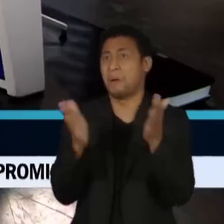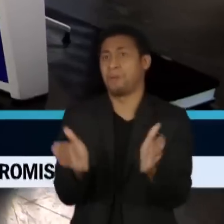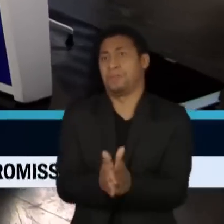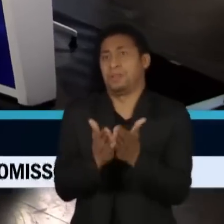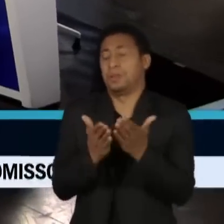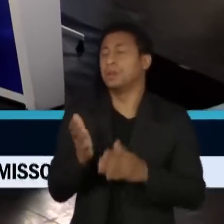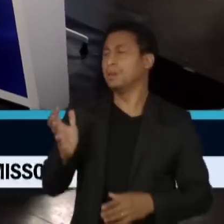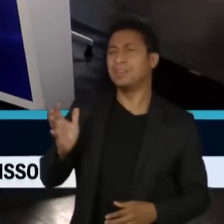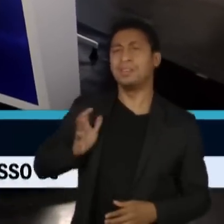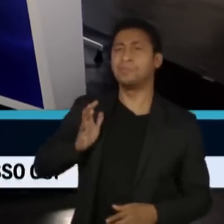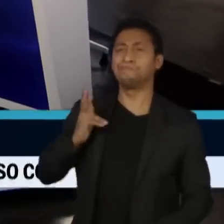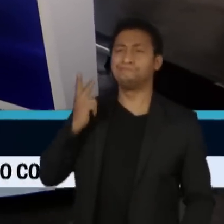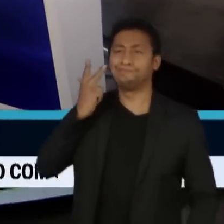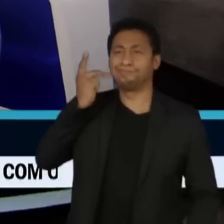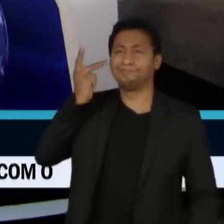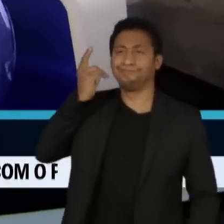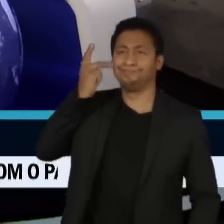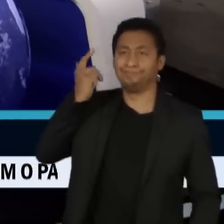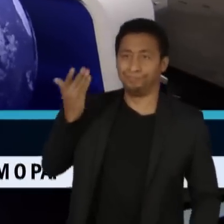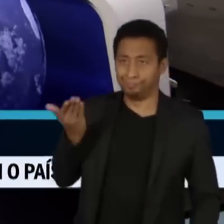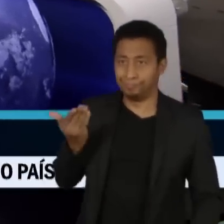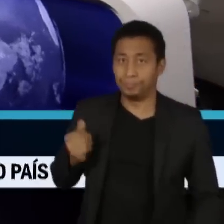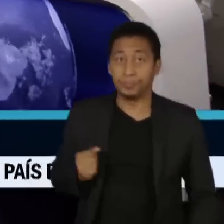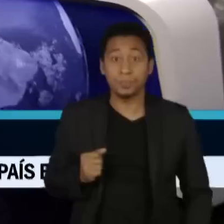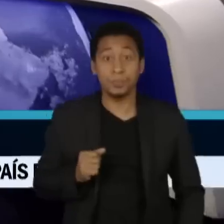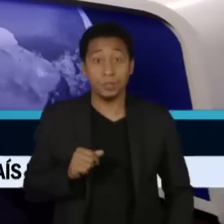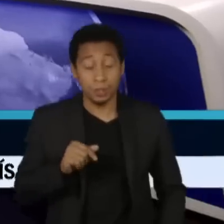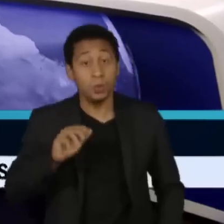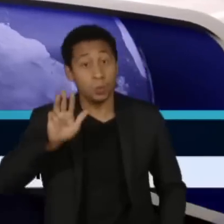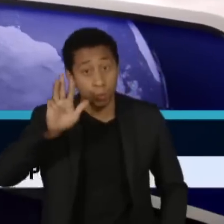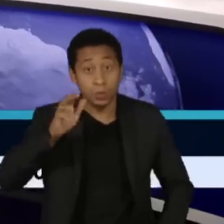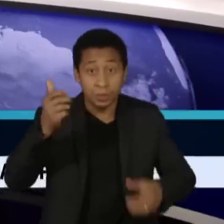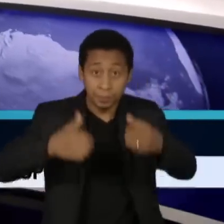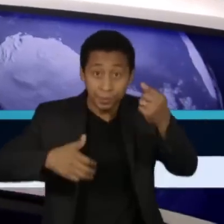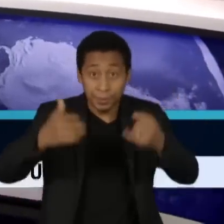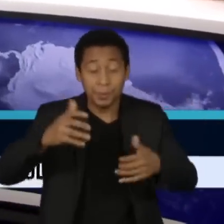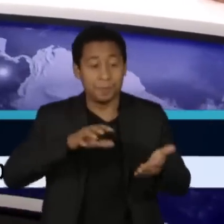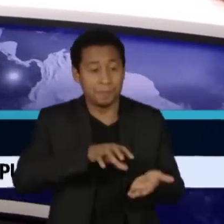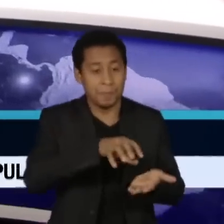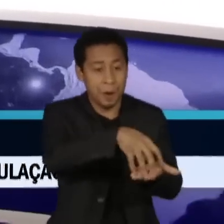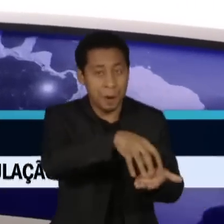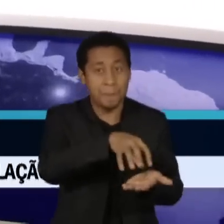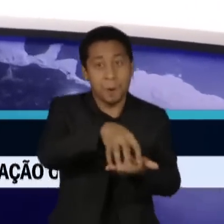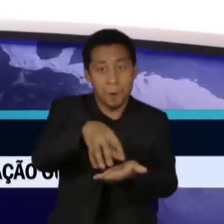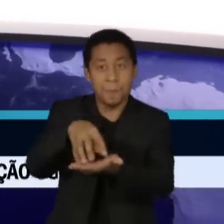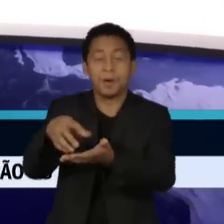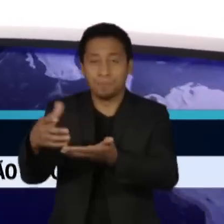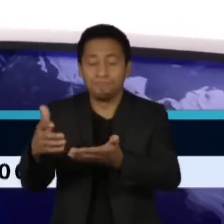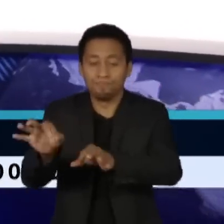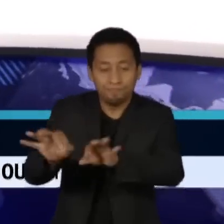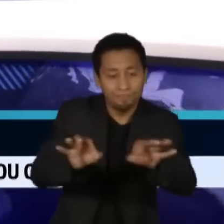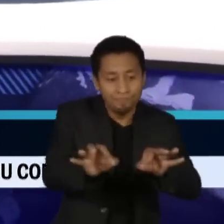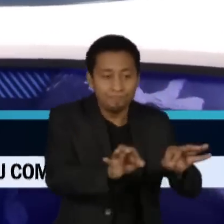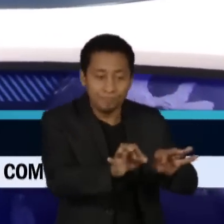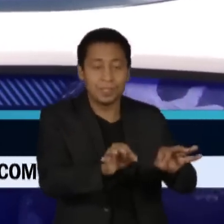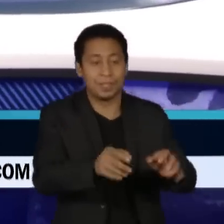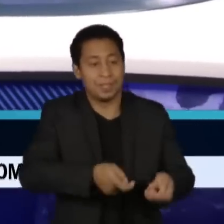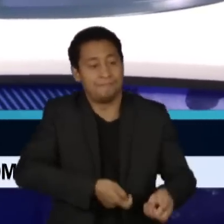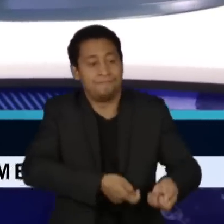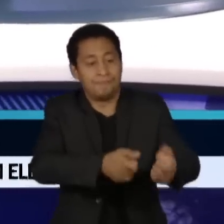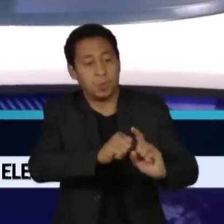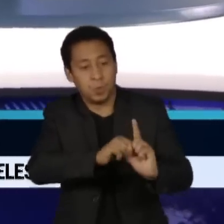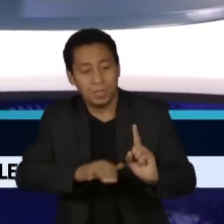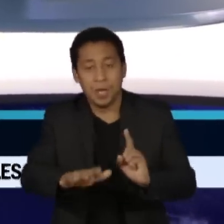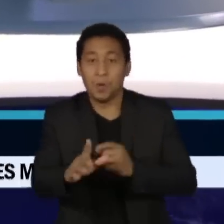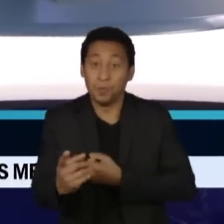agora Taz o governo disse que o país retomou a normalidade institucional implementou programas sociais se esperava mais